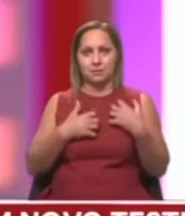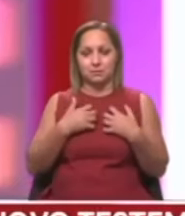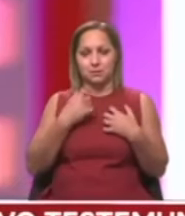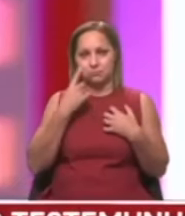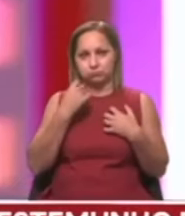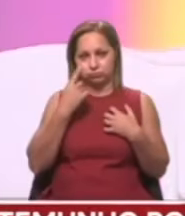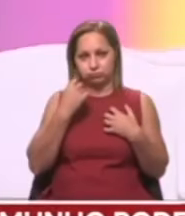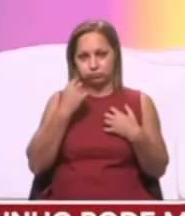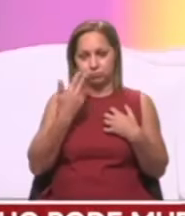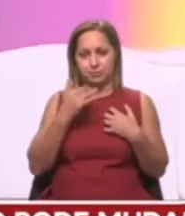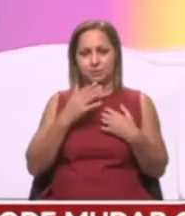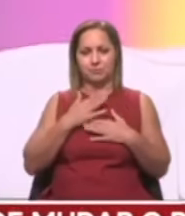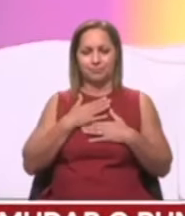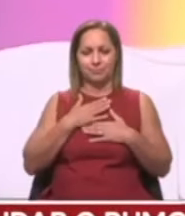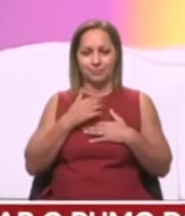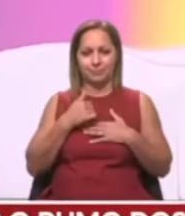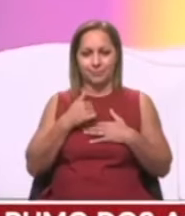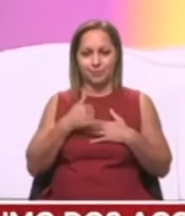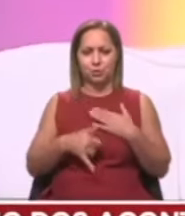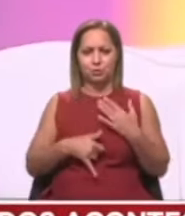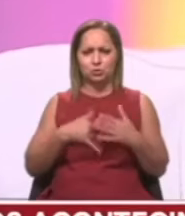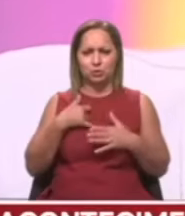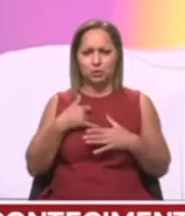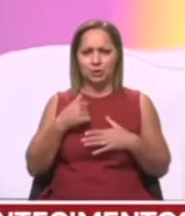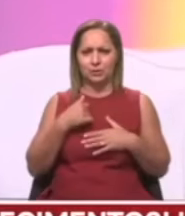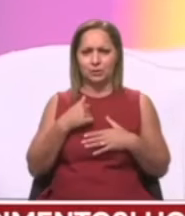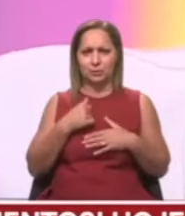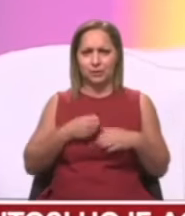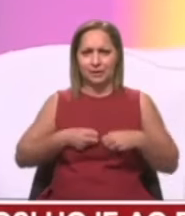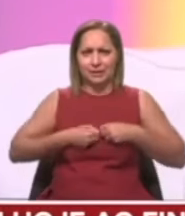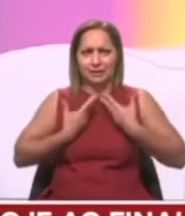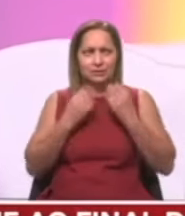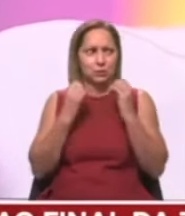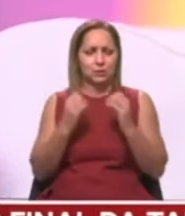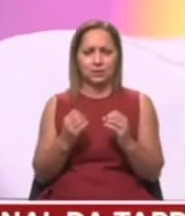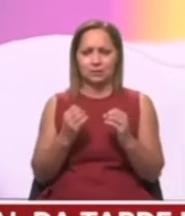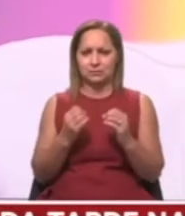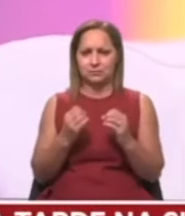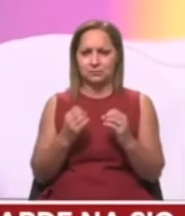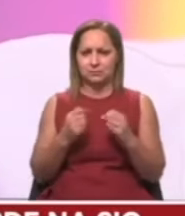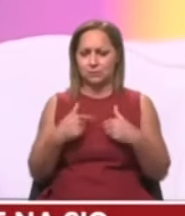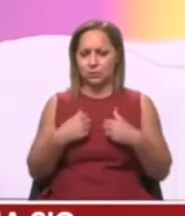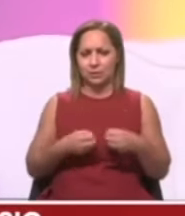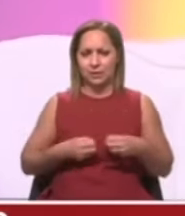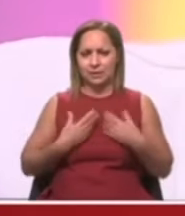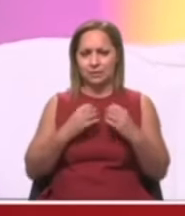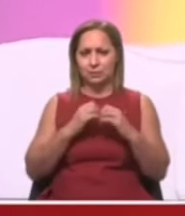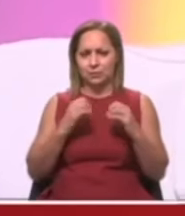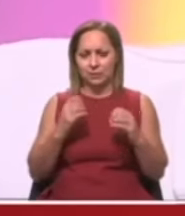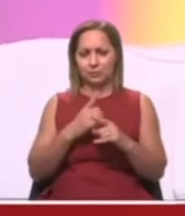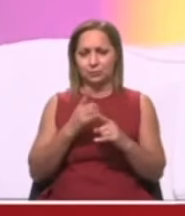que na altura para mim foi um choque tão grande que eu fiquei sem reação, nem reagi, ainda bem para mim, porque se calhar não sofri.